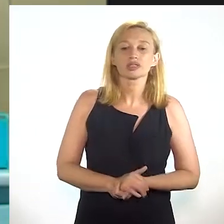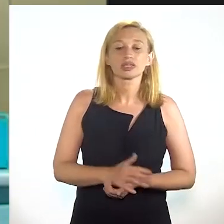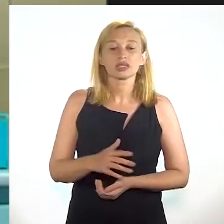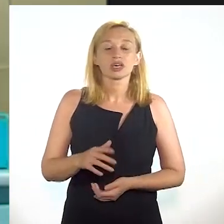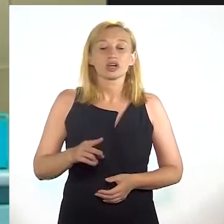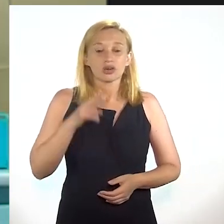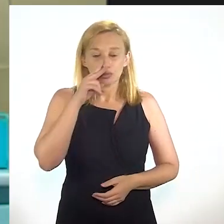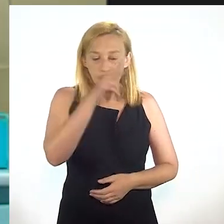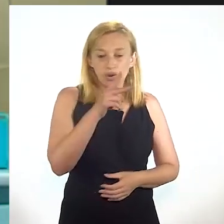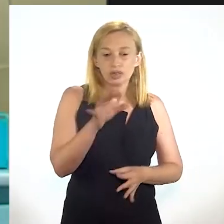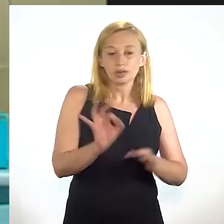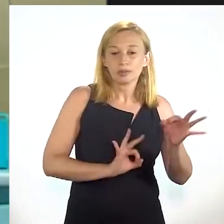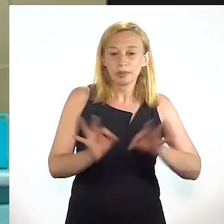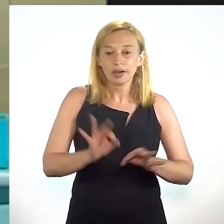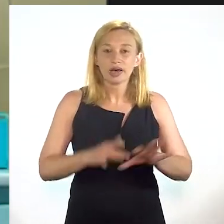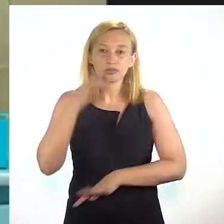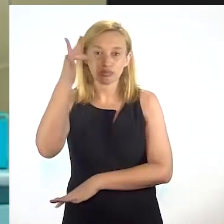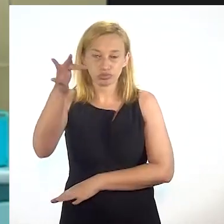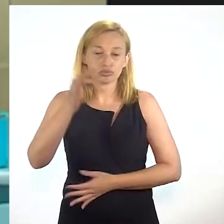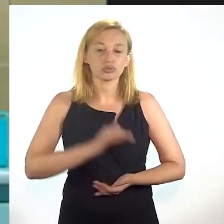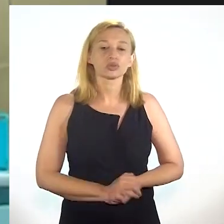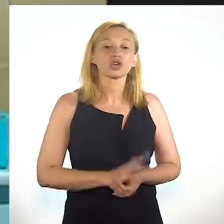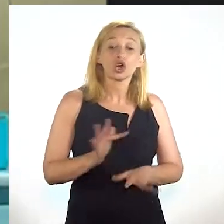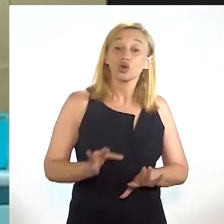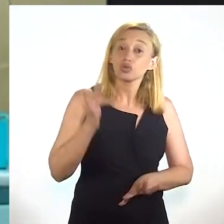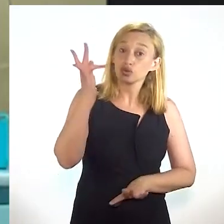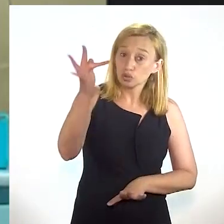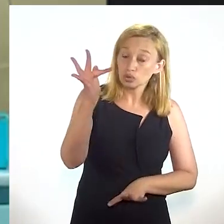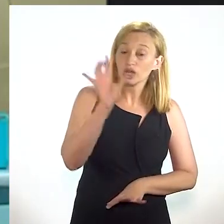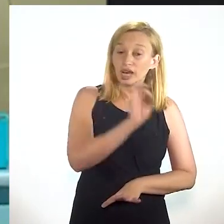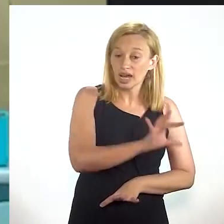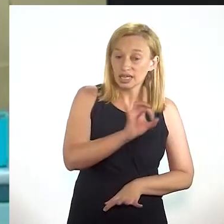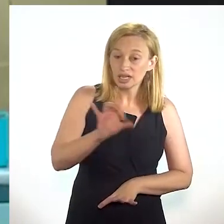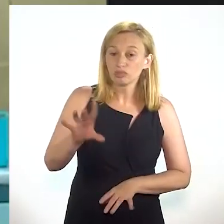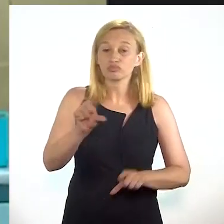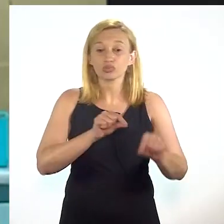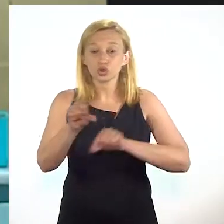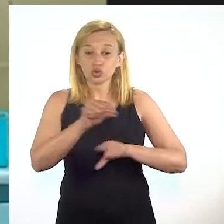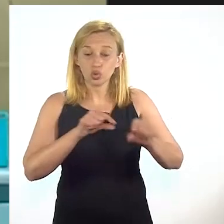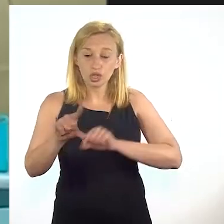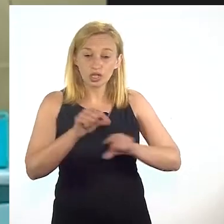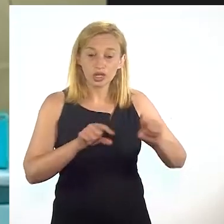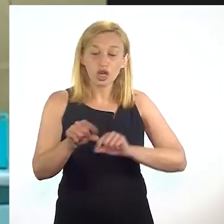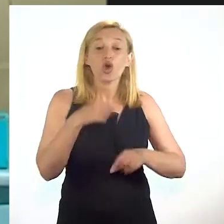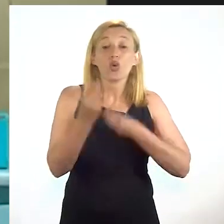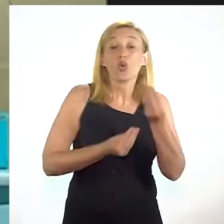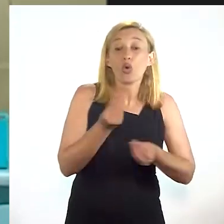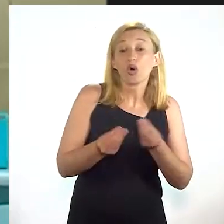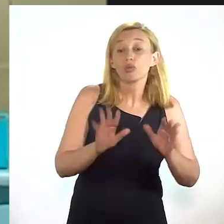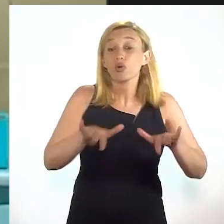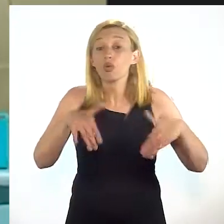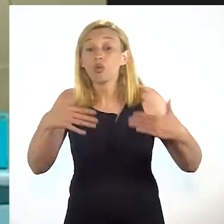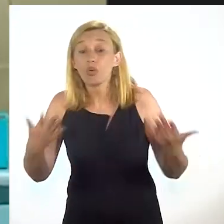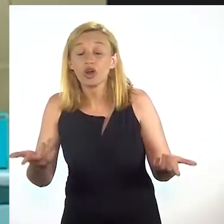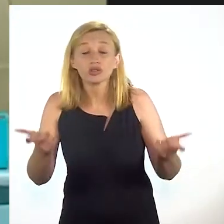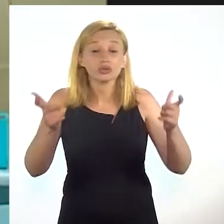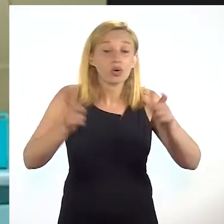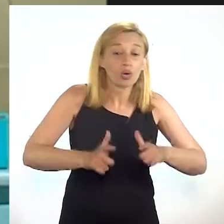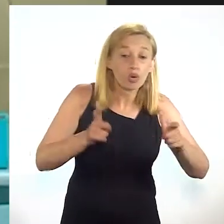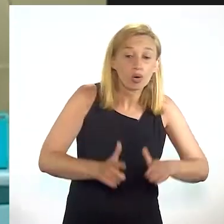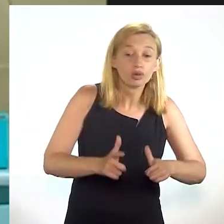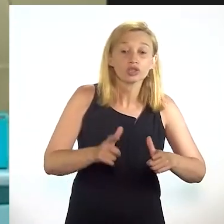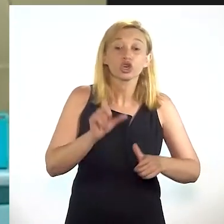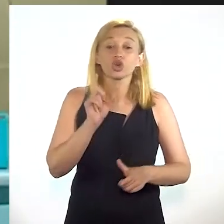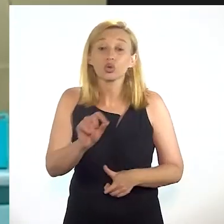tem uma importância muito grande, muito forte em nos preparar para o futuro. E o futuro, cada uma vai ter que